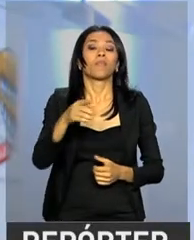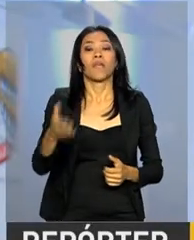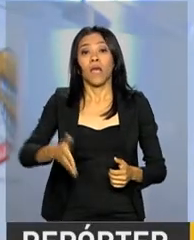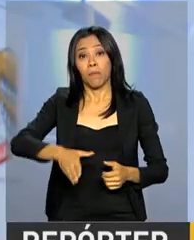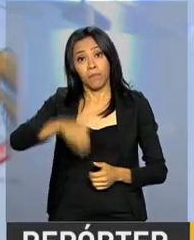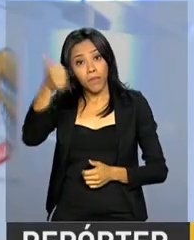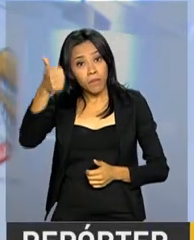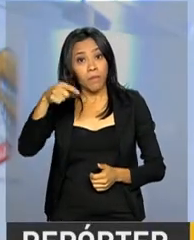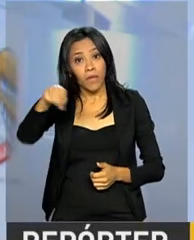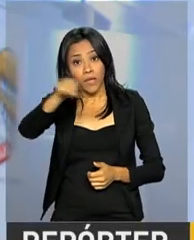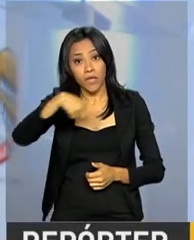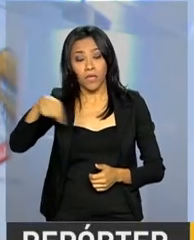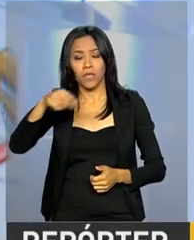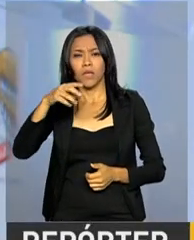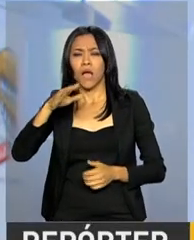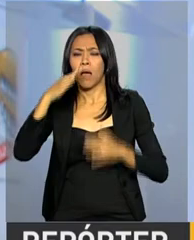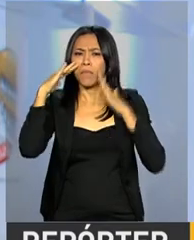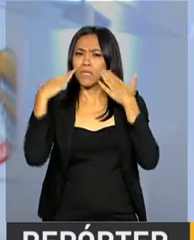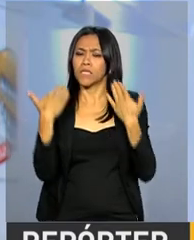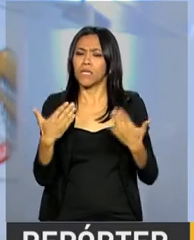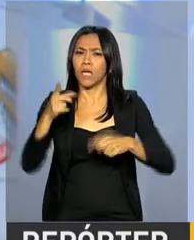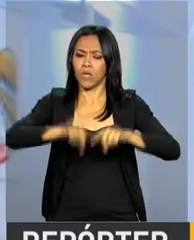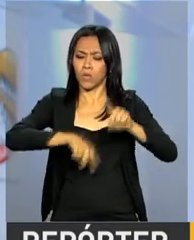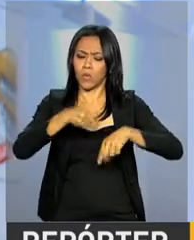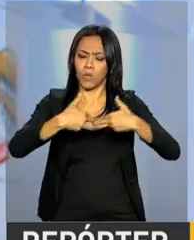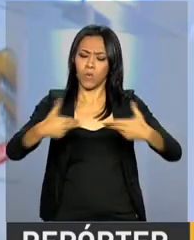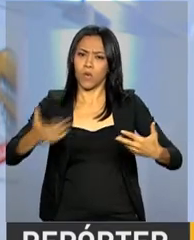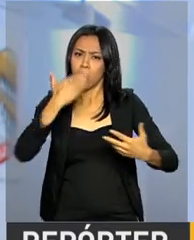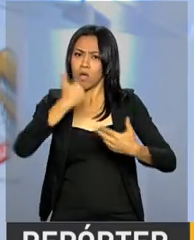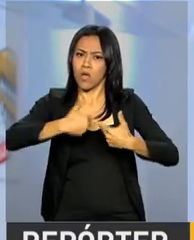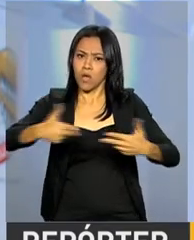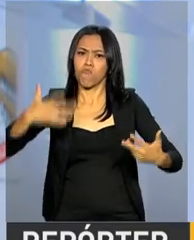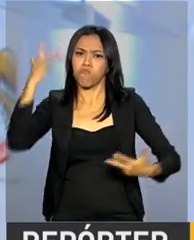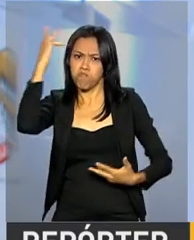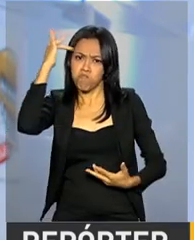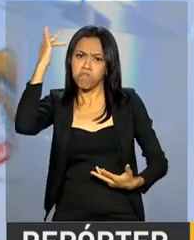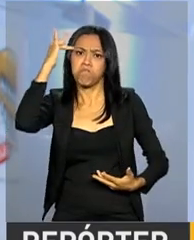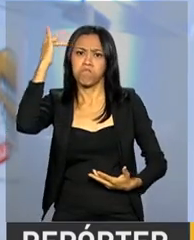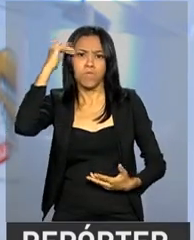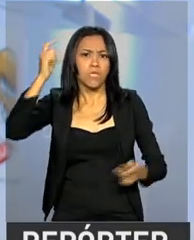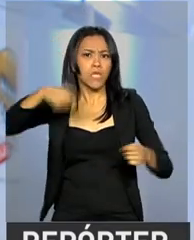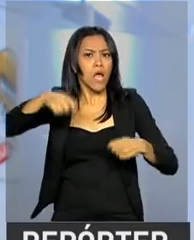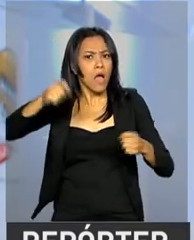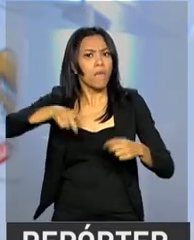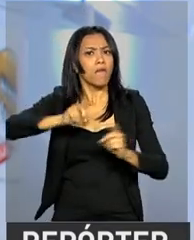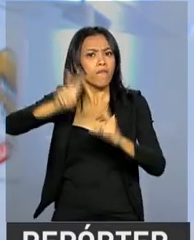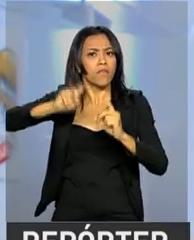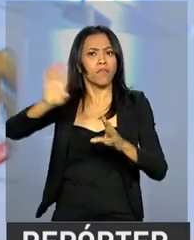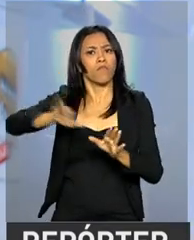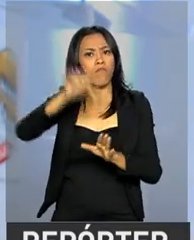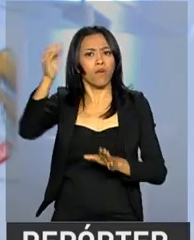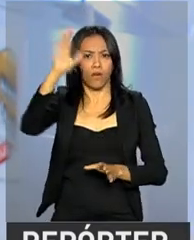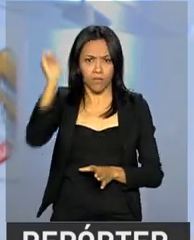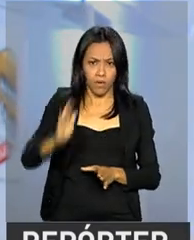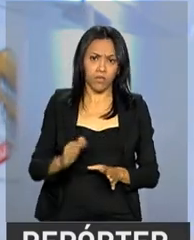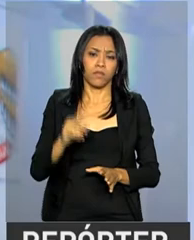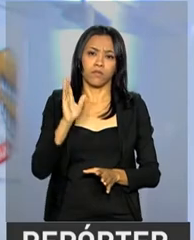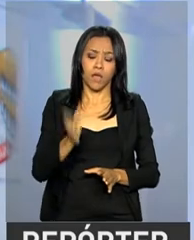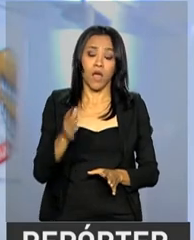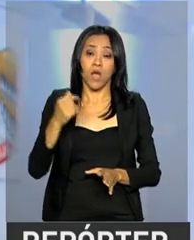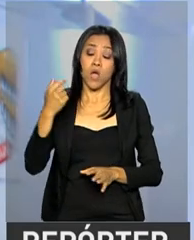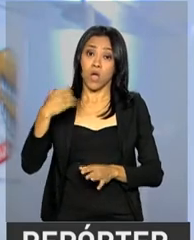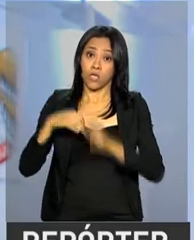os empresários brasileiros apresentaram produtos alimentícios com qualidade para competir no mercado internacional os investidores